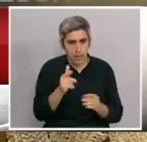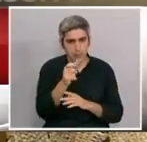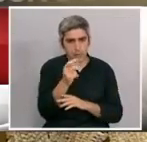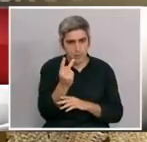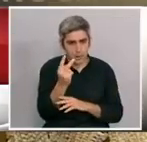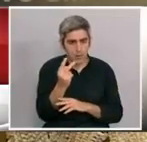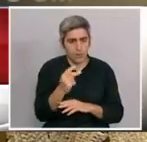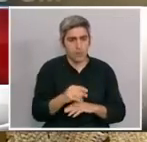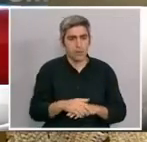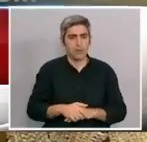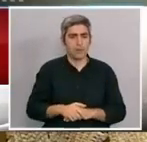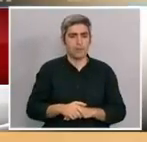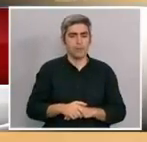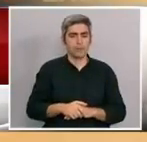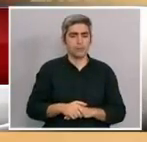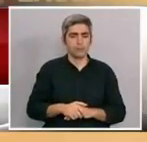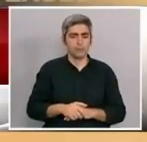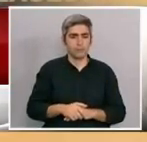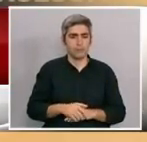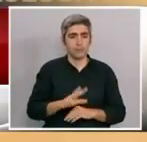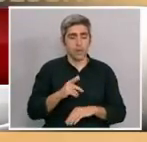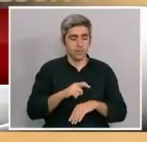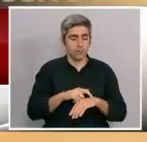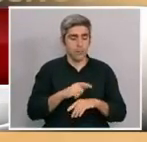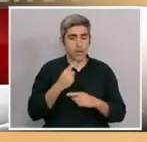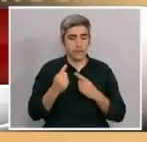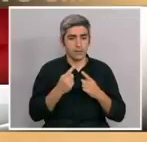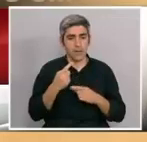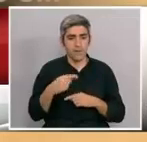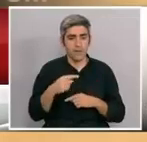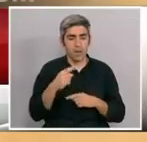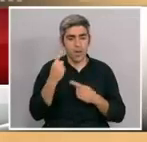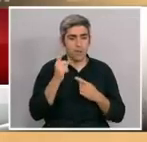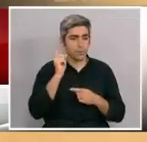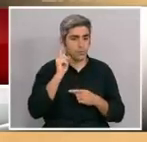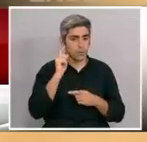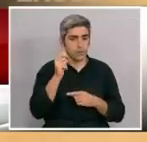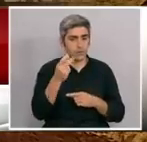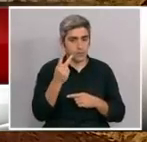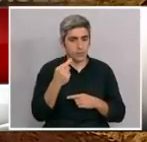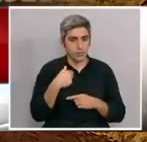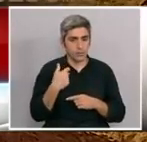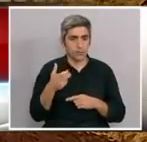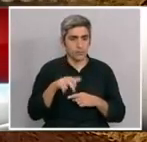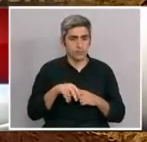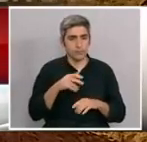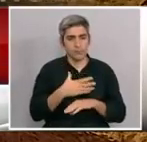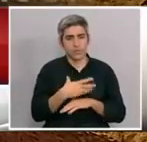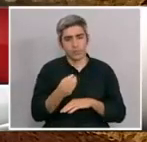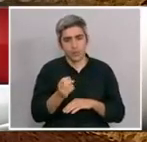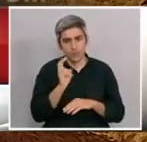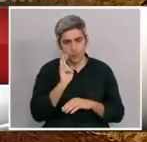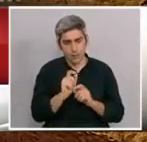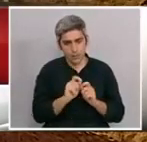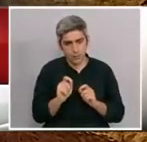televisão e quando era às vezes que havia qualquer coisa importante na televisão, a gente ficava até mais tarde. E